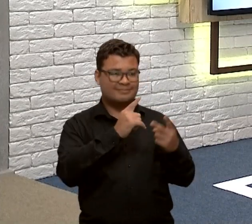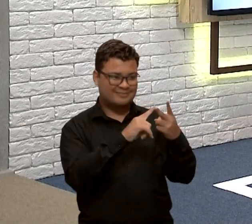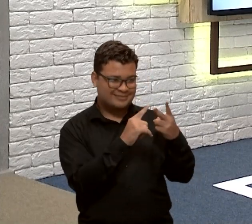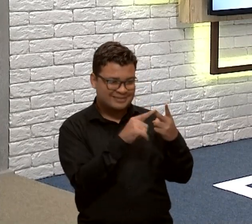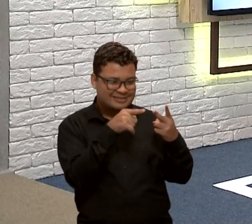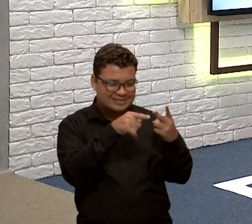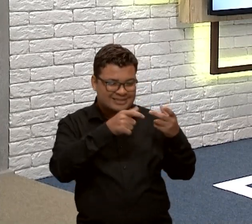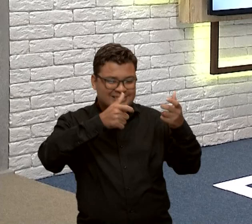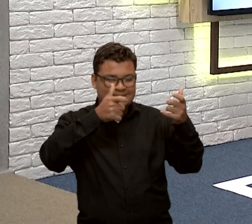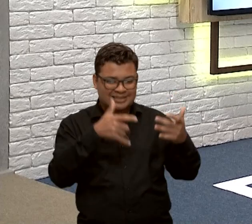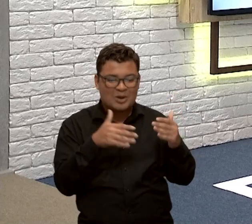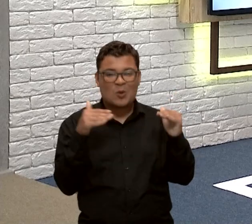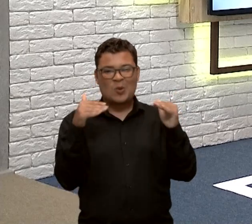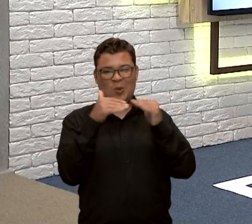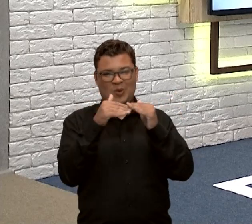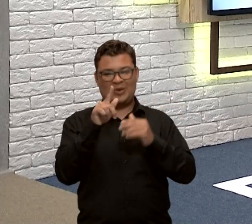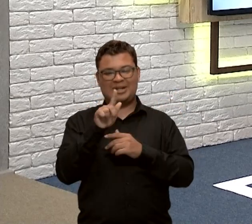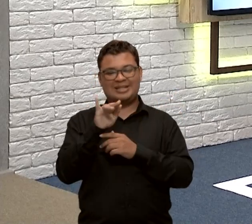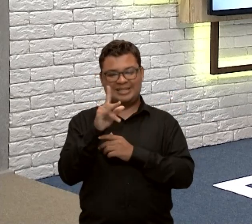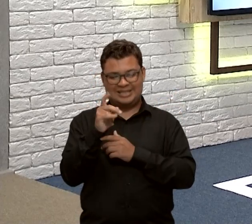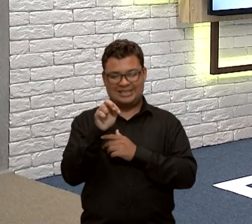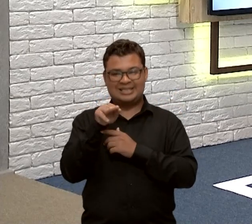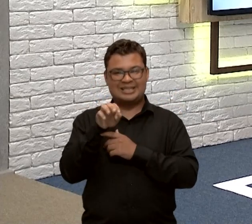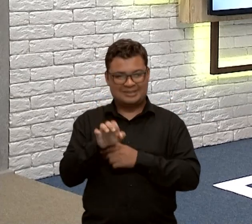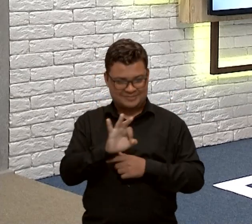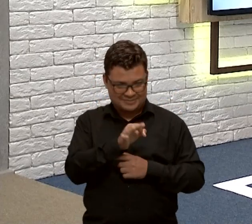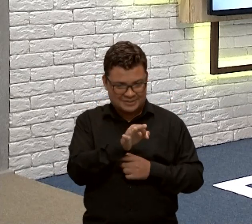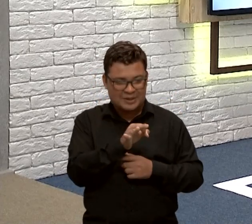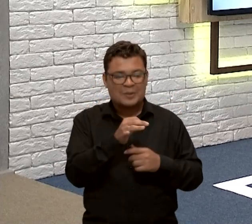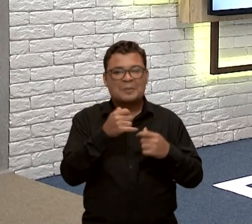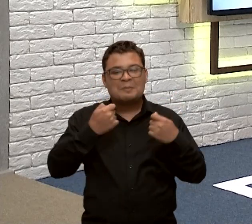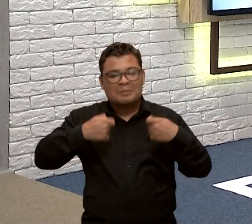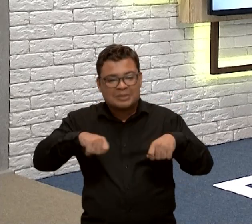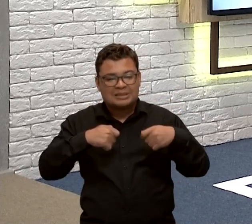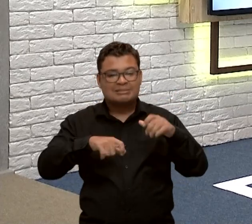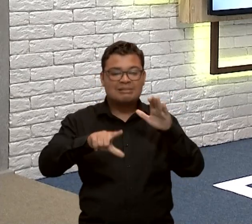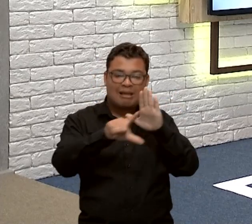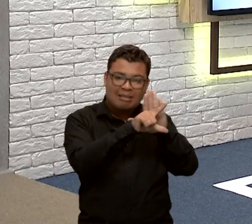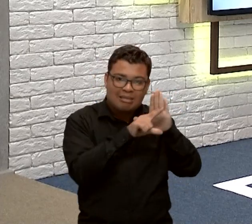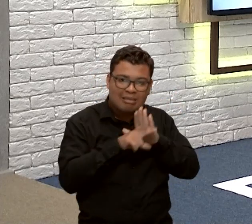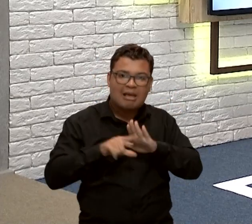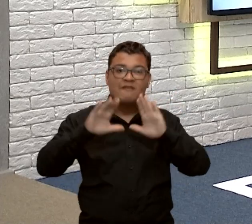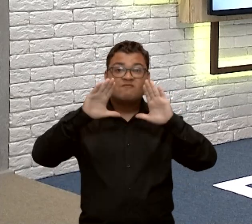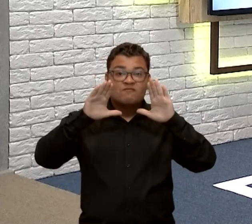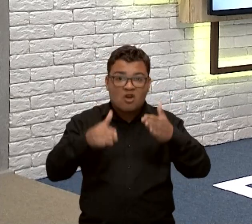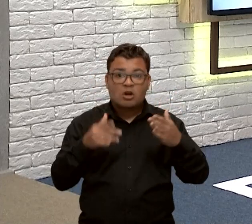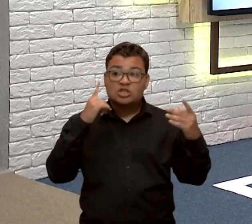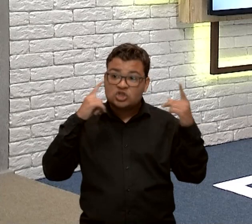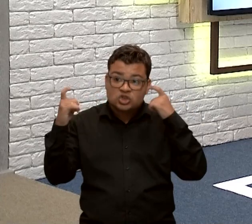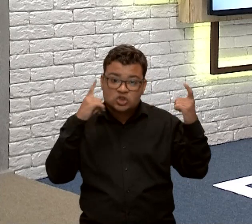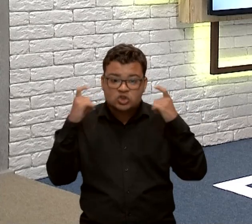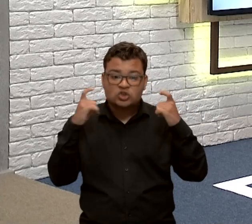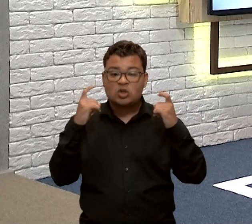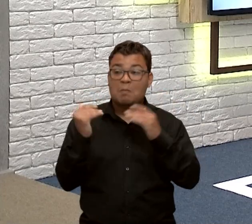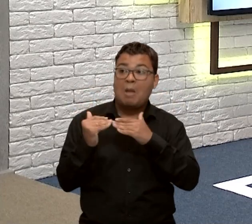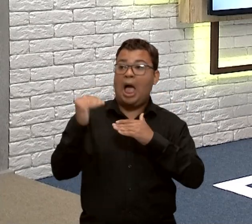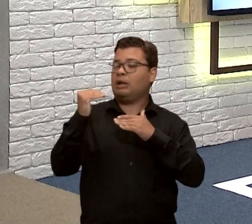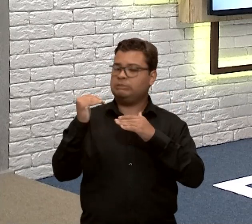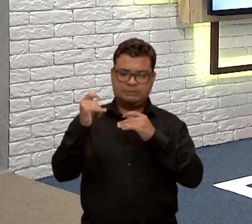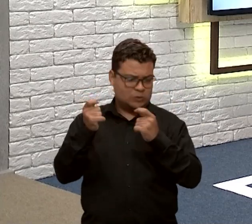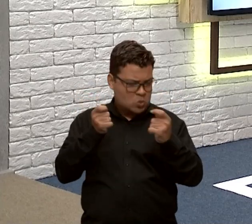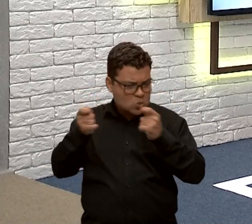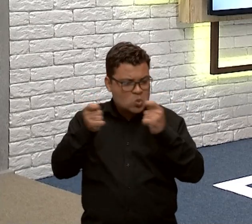Guilherme, né? Que é importante que haja uma legislação específica para evitar esses ruídos, para orientar e